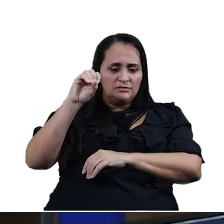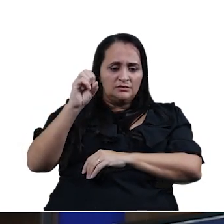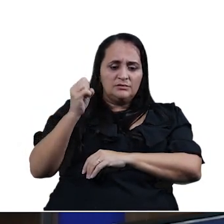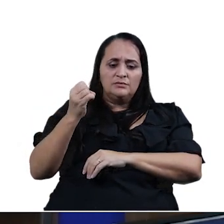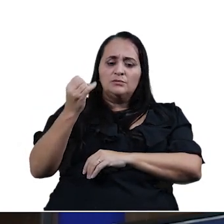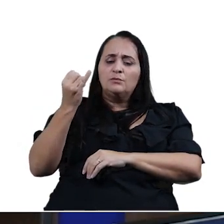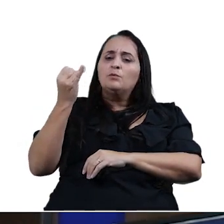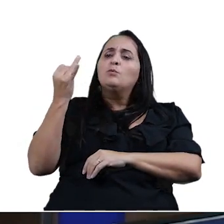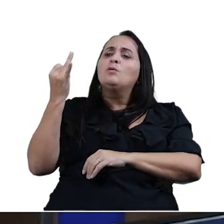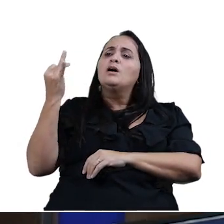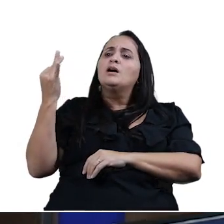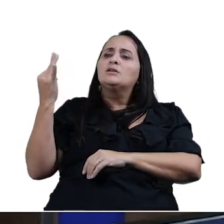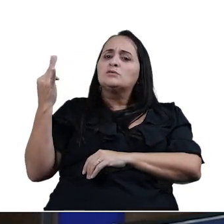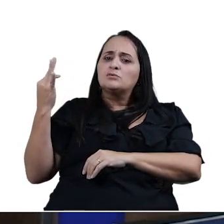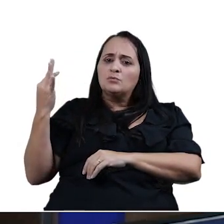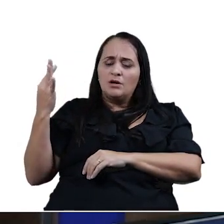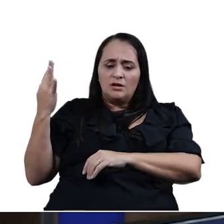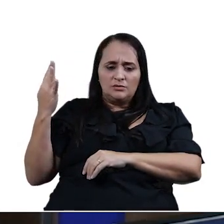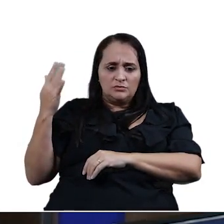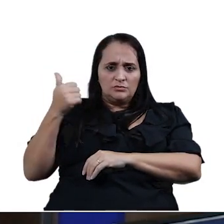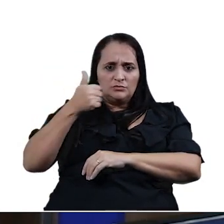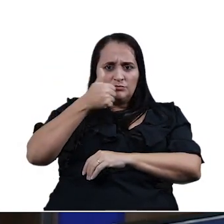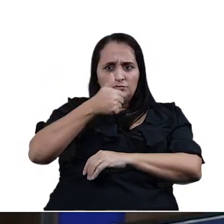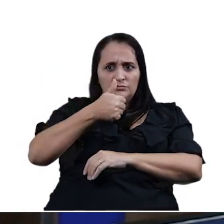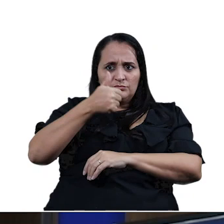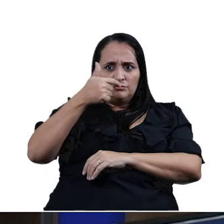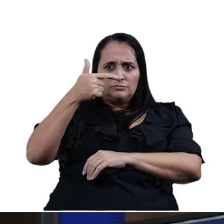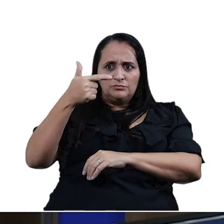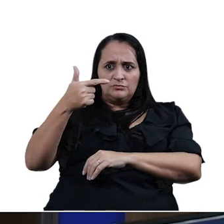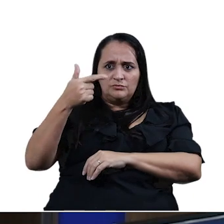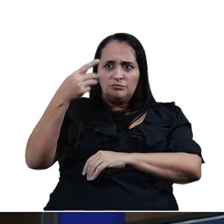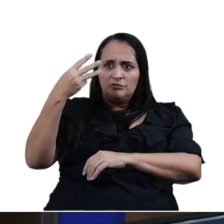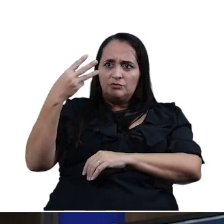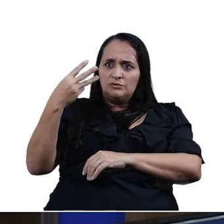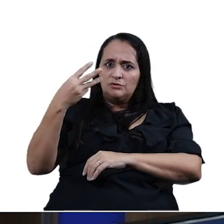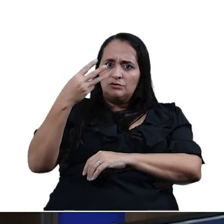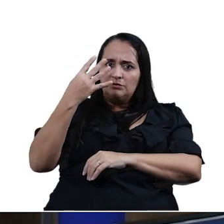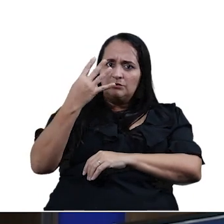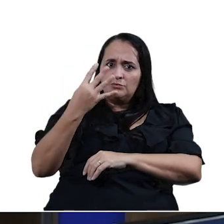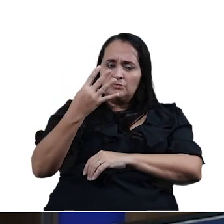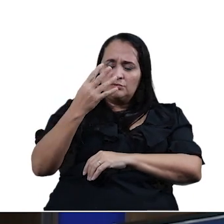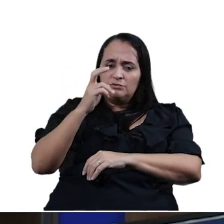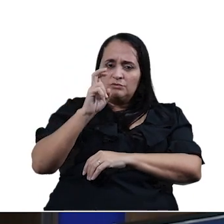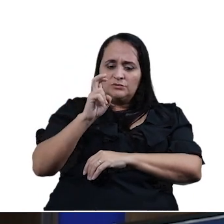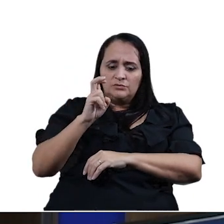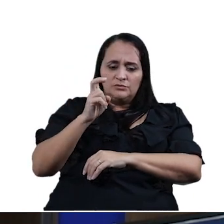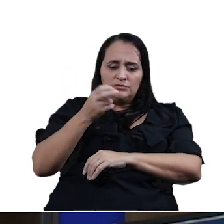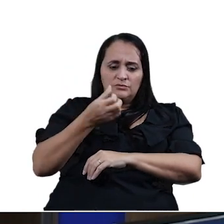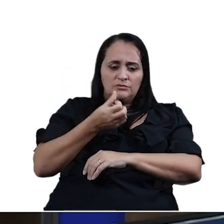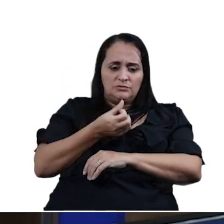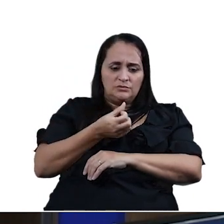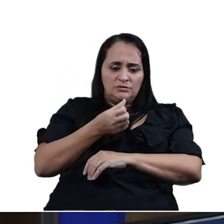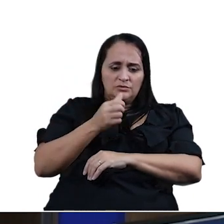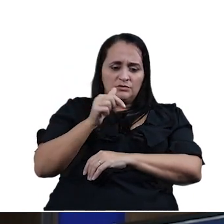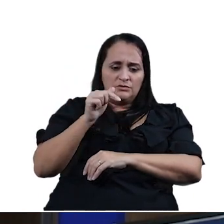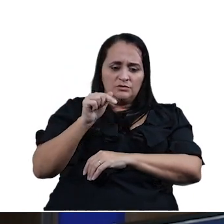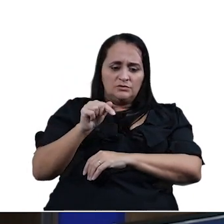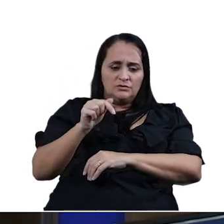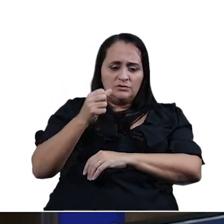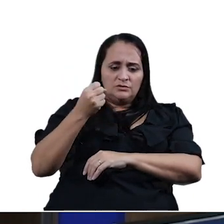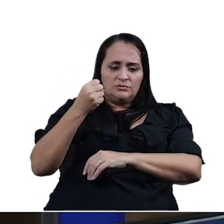Tem quantos quartos? 1, 2, 3, 4, 5,